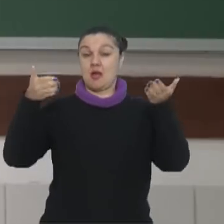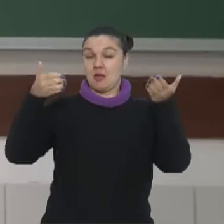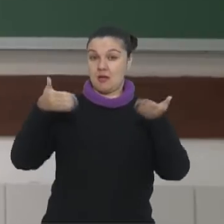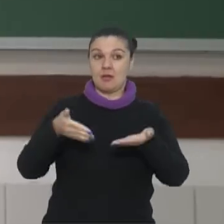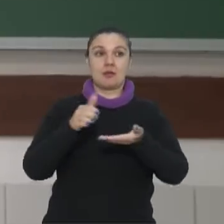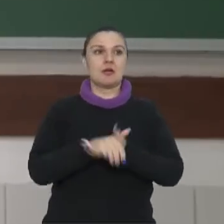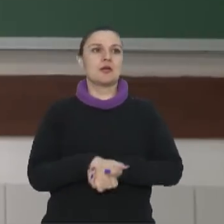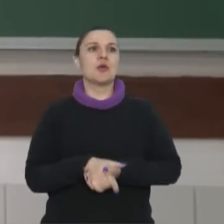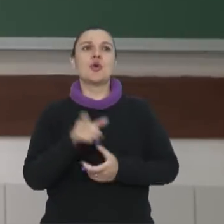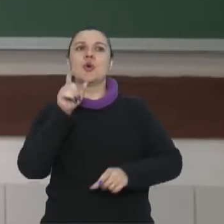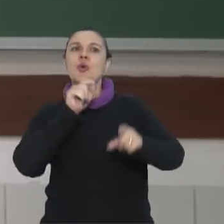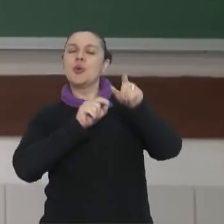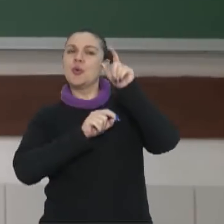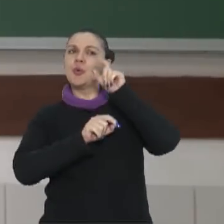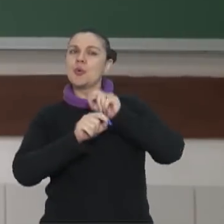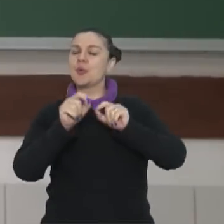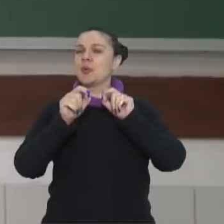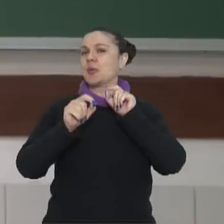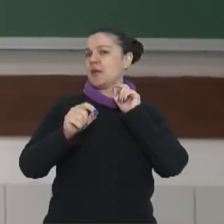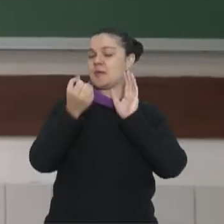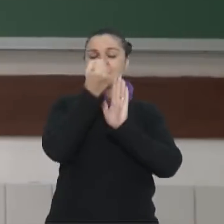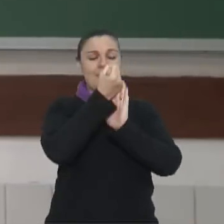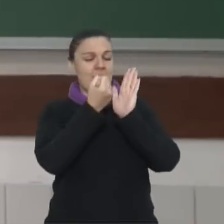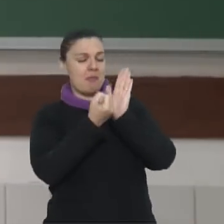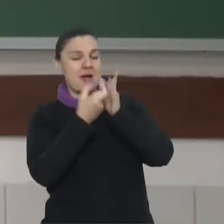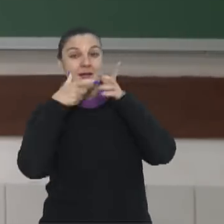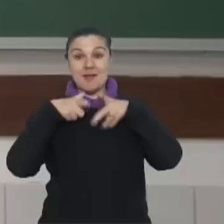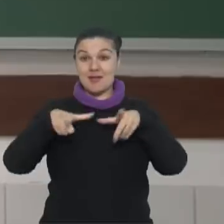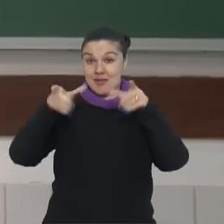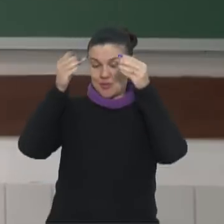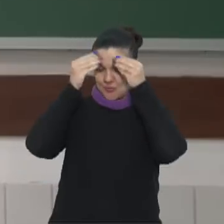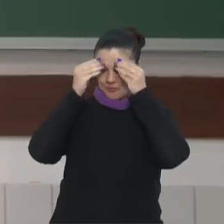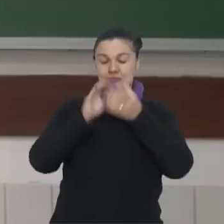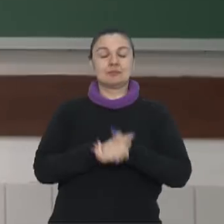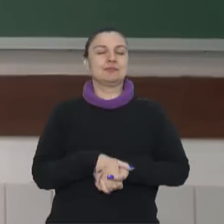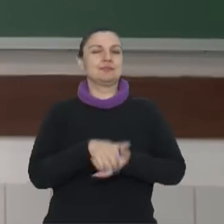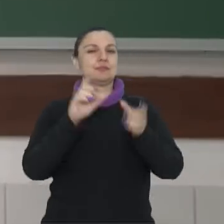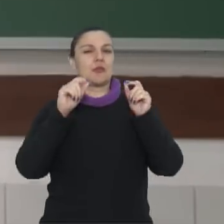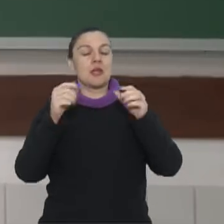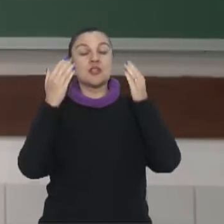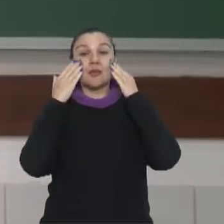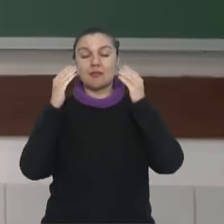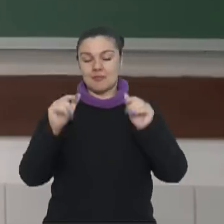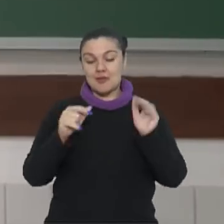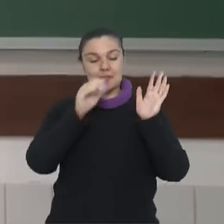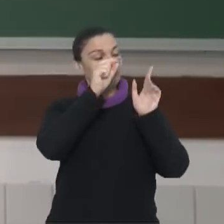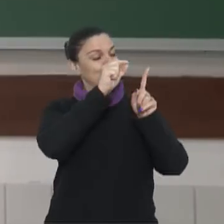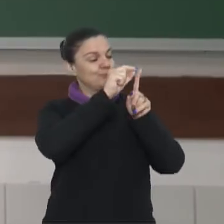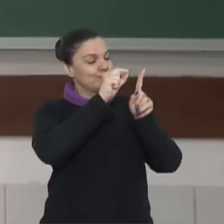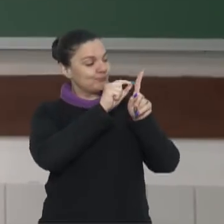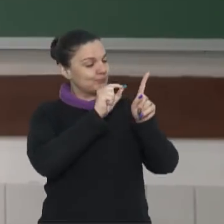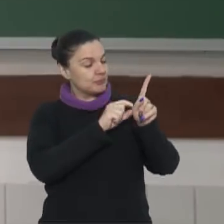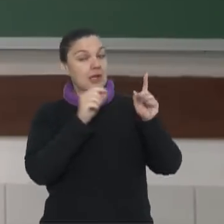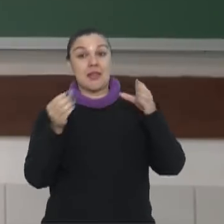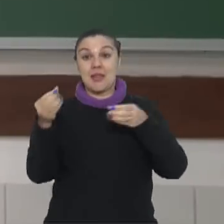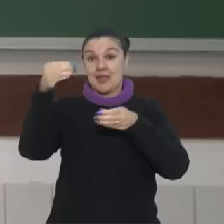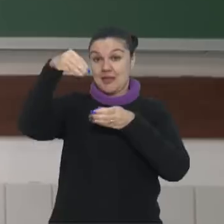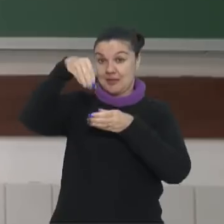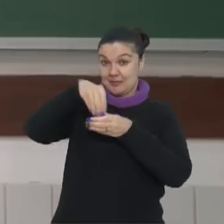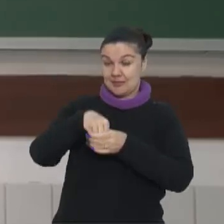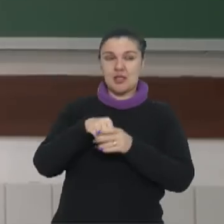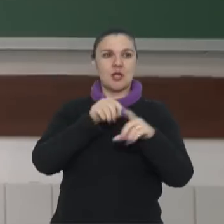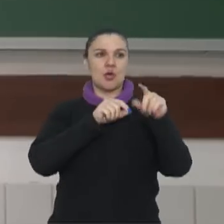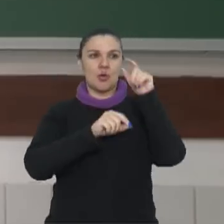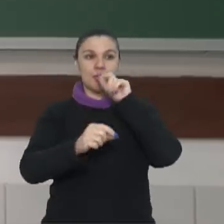é isso. O que mais que a gente vai ver agora? Um pouquinho de marca linguística. Entendendo que os gêneros, eles têm, então, dentro da sua